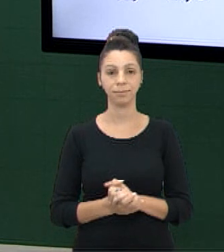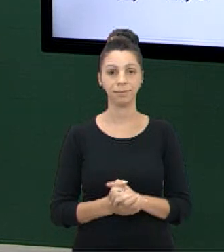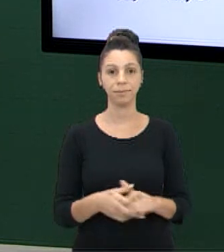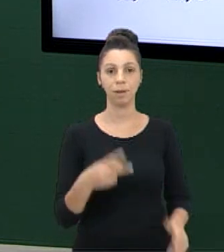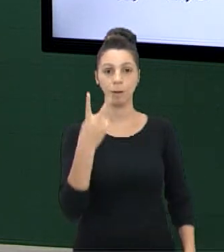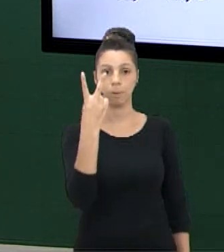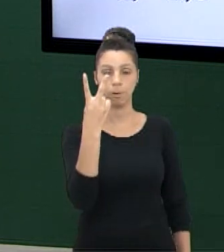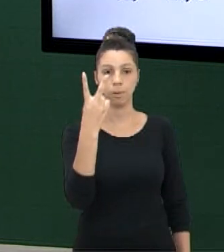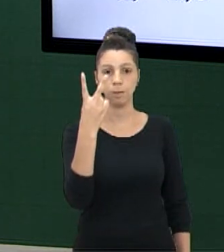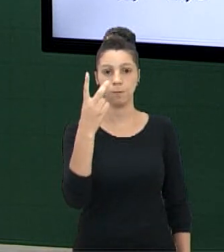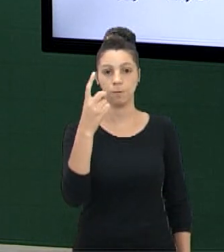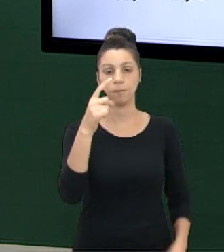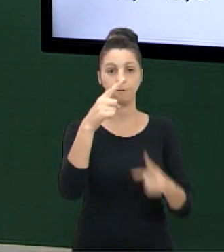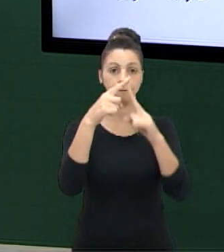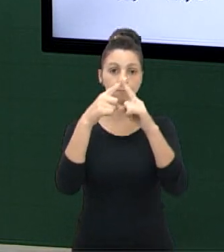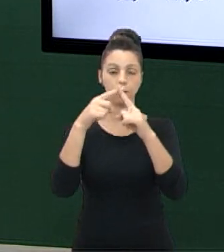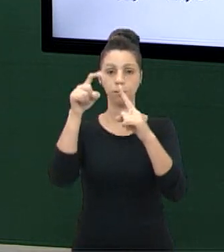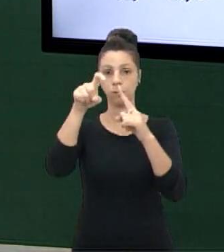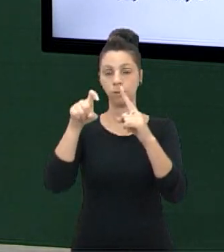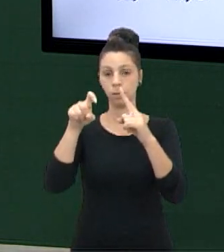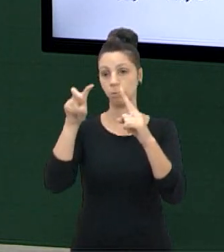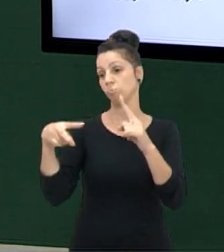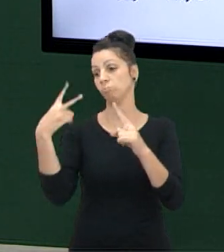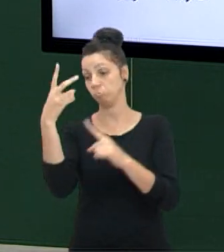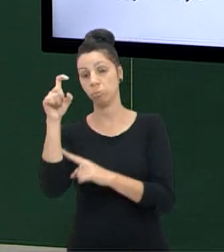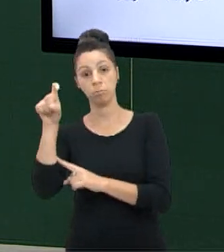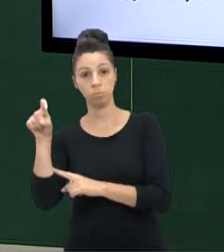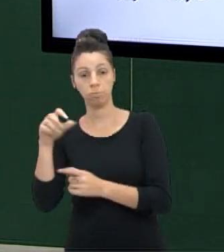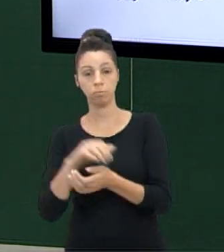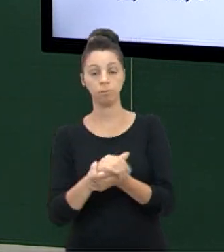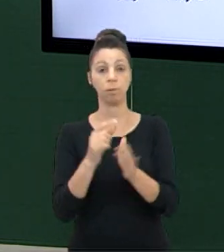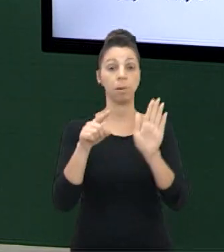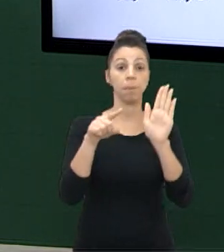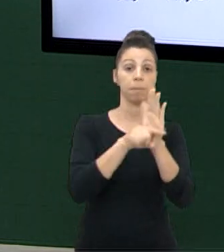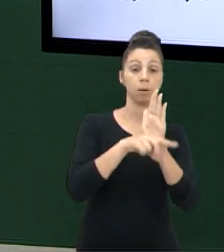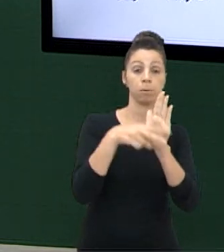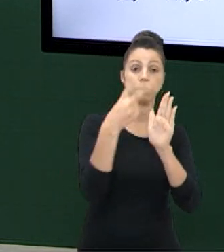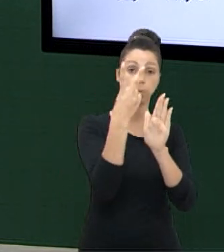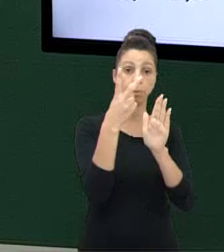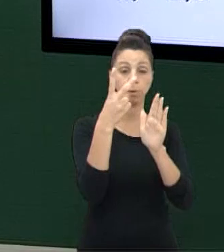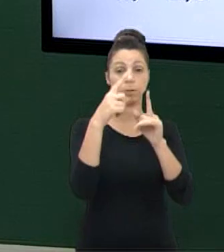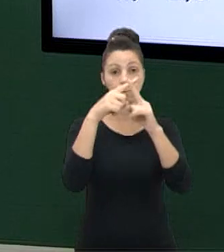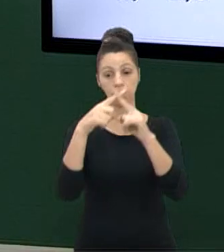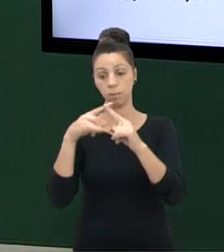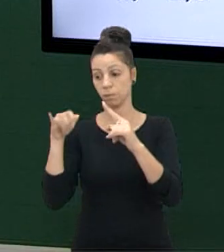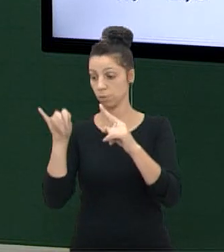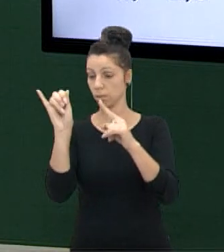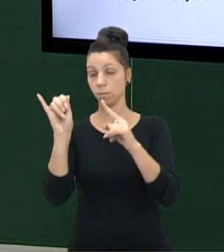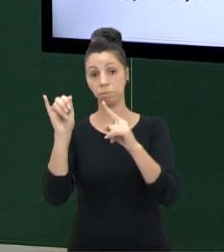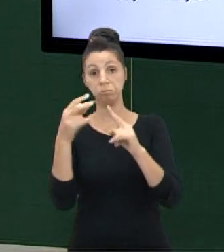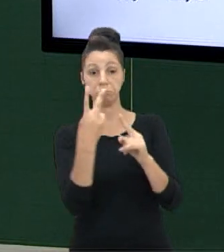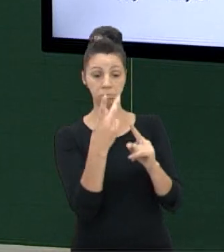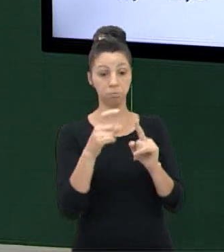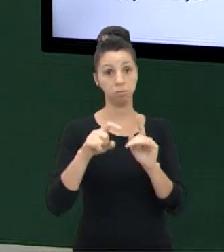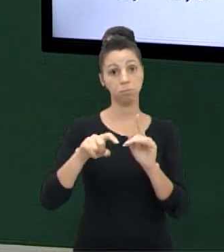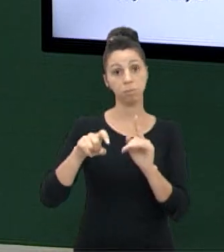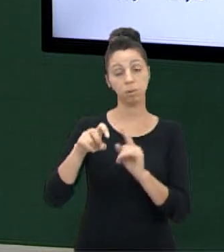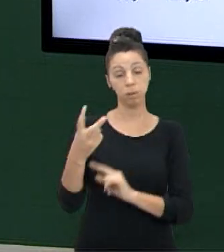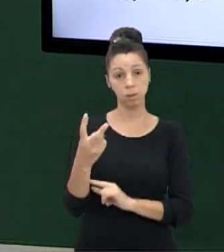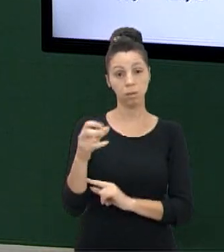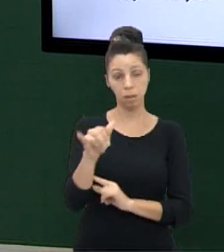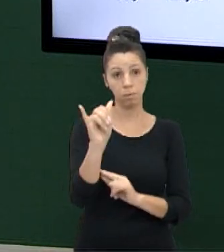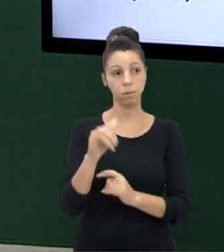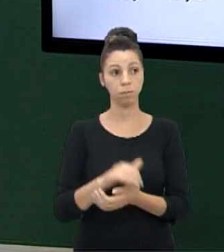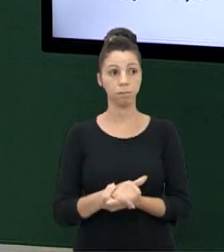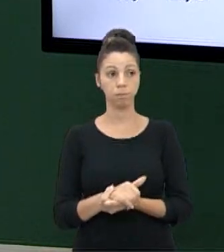x, 2x, menos 2 vezes y, menos 2y, igual 2